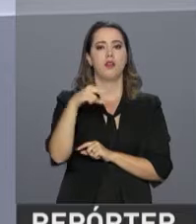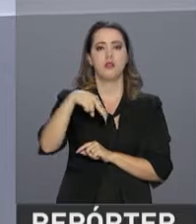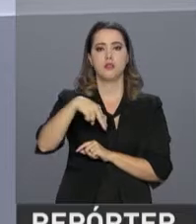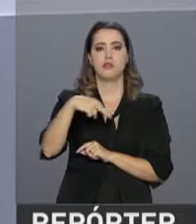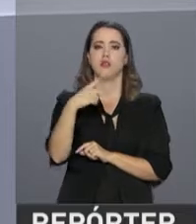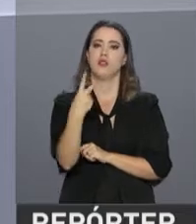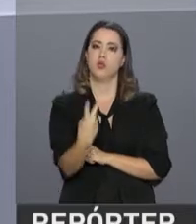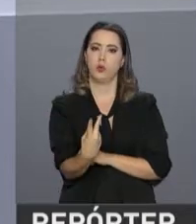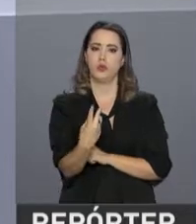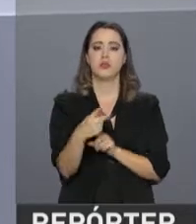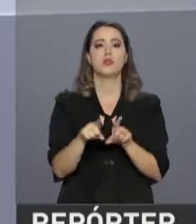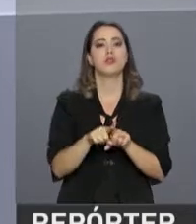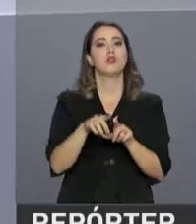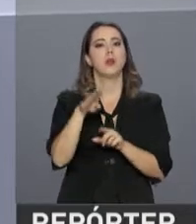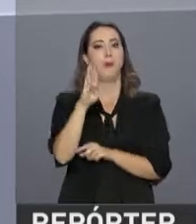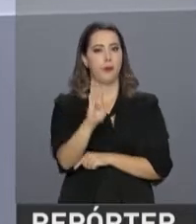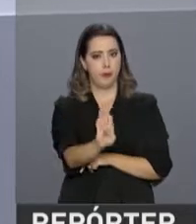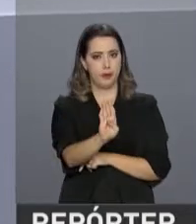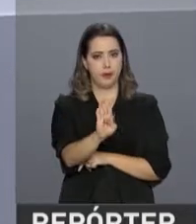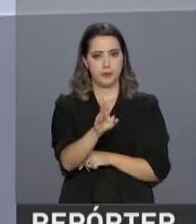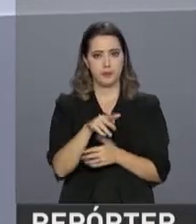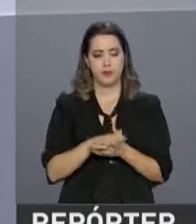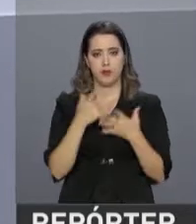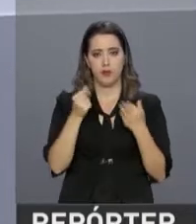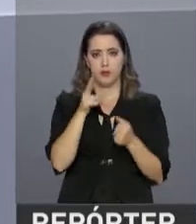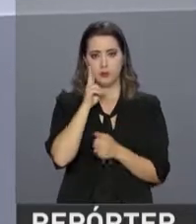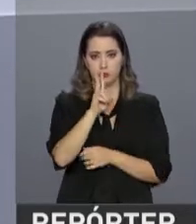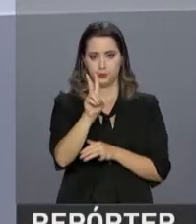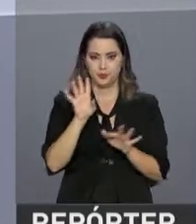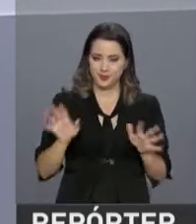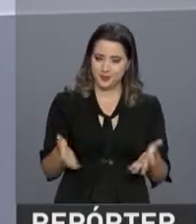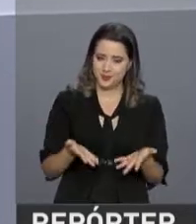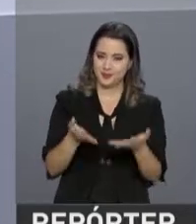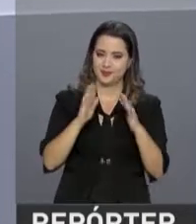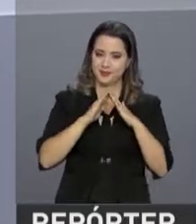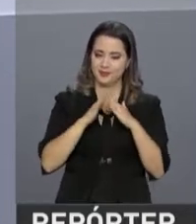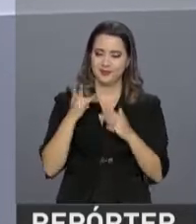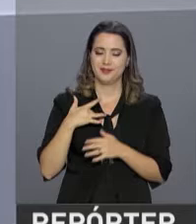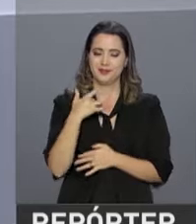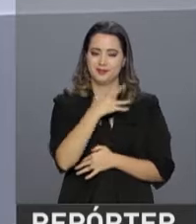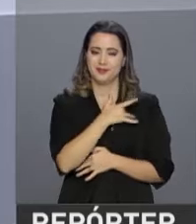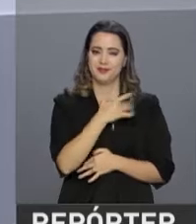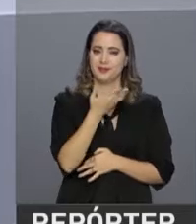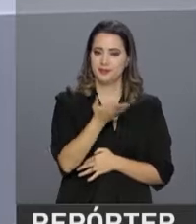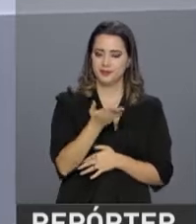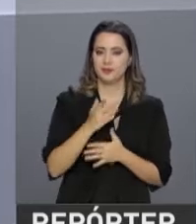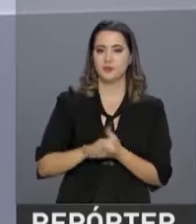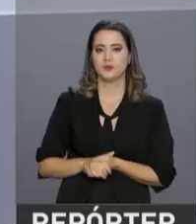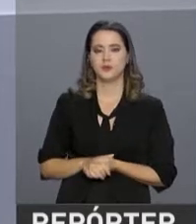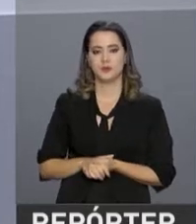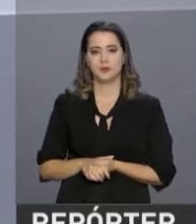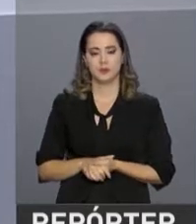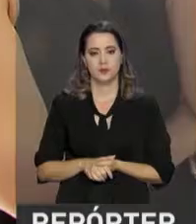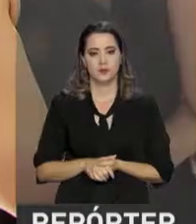B. A repórter Márcia Fernandes acompanhou a mobilização em um posto de saúde aqui do Distrito